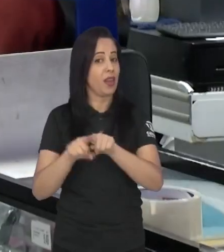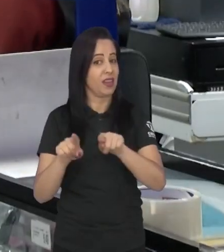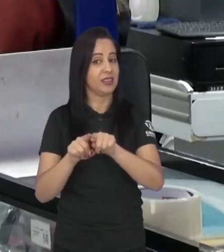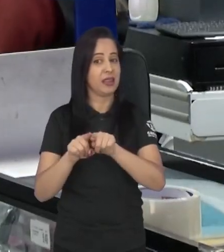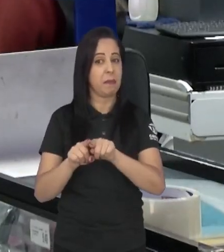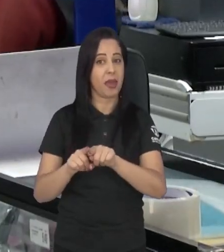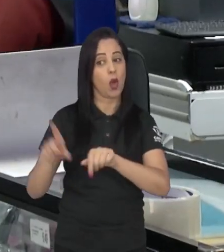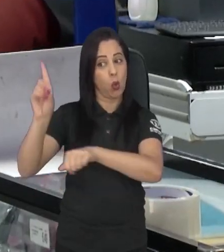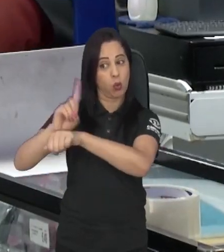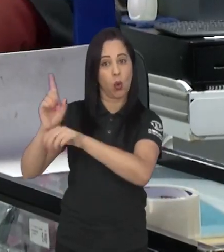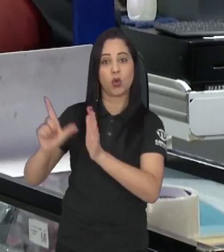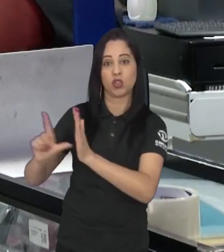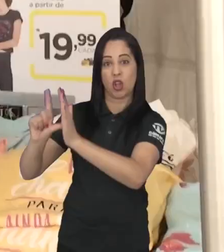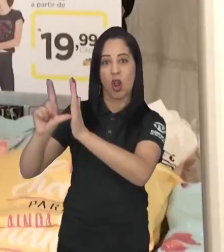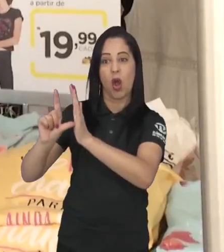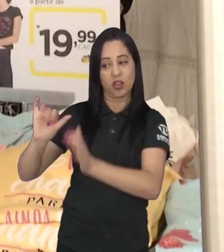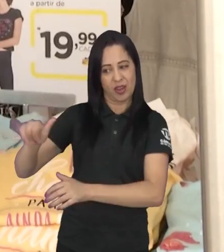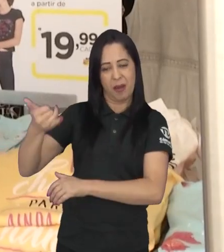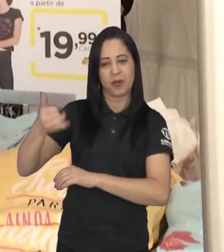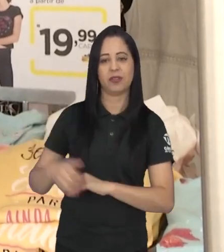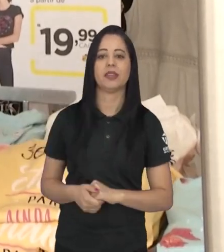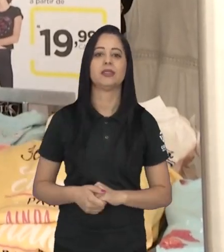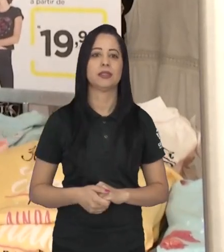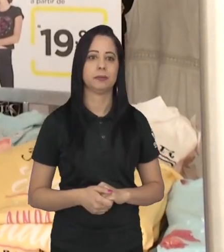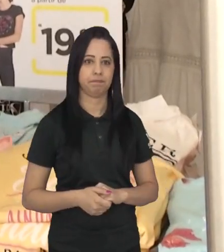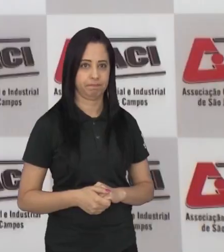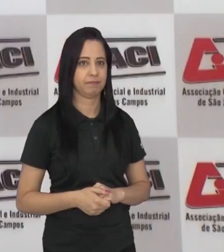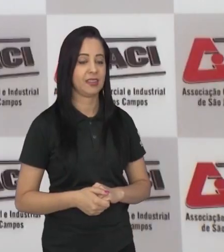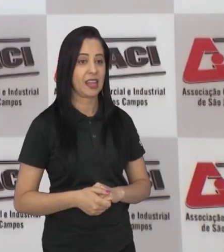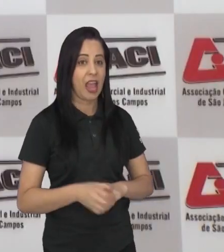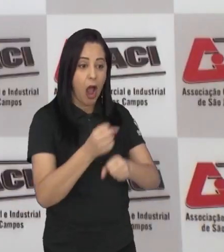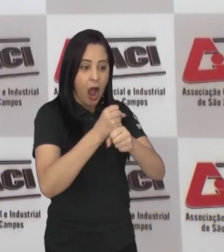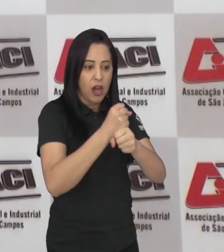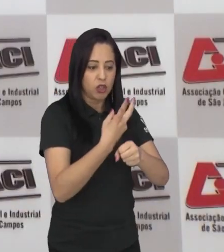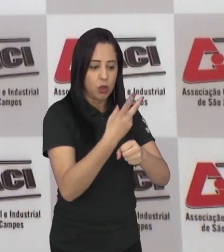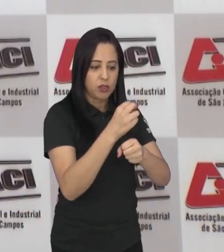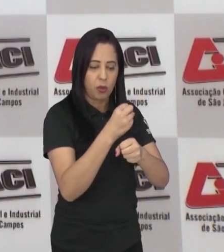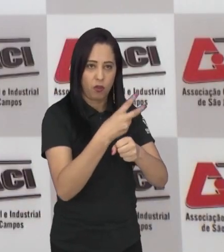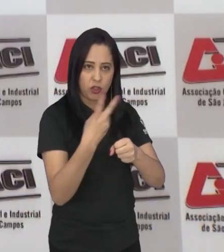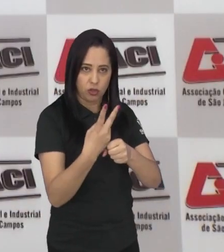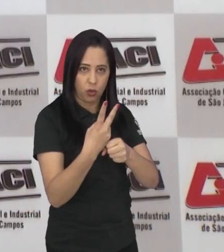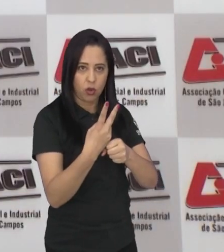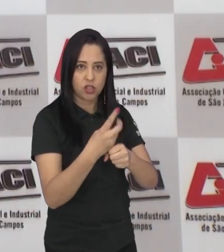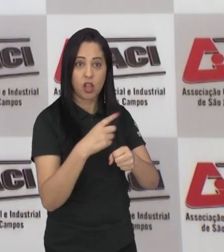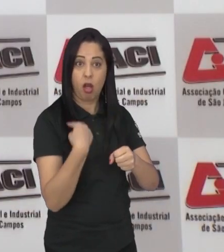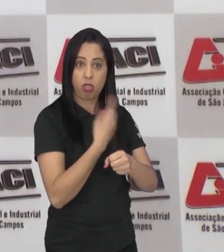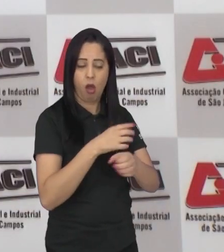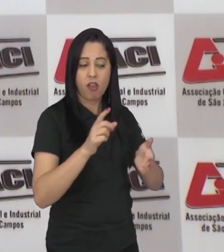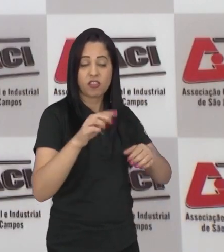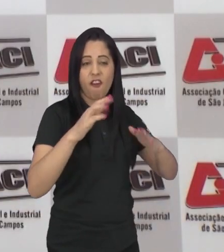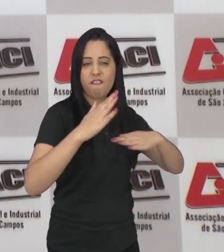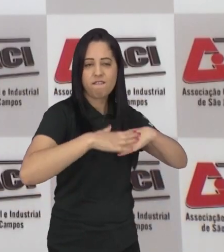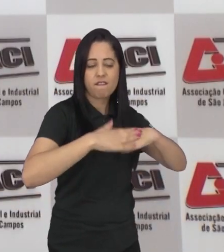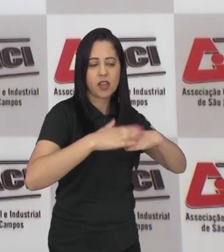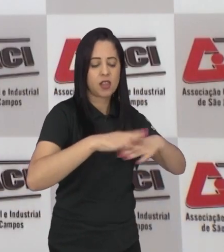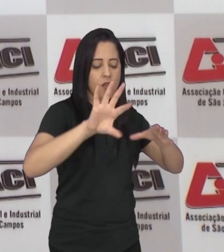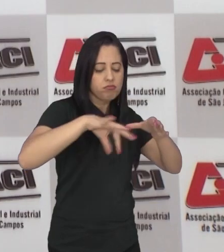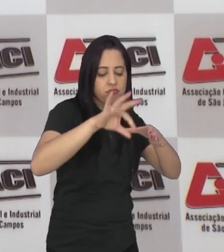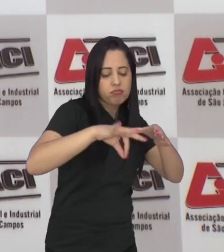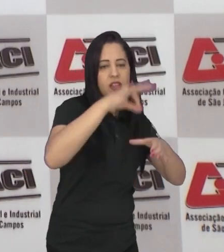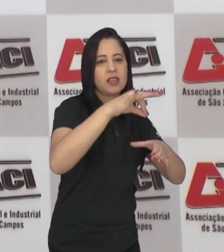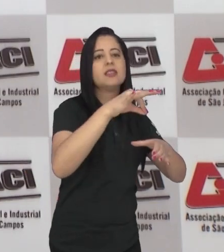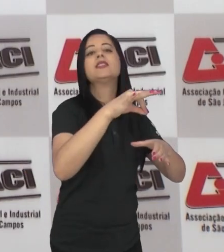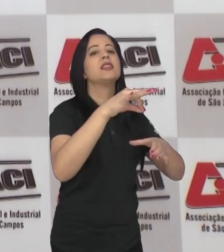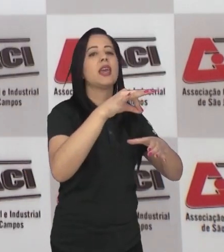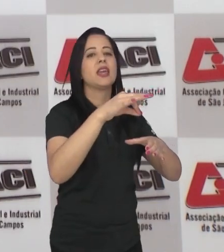que é bom para os consumidores e também para os lojistas. Nós vamos fazer esse ano um show de prêmios, então nós temos várias empresas parceiras